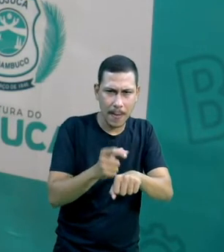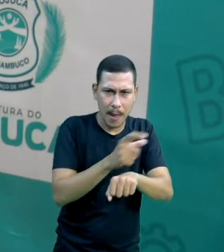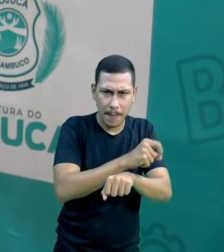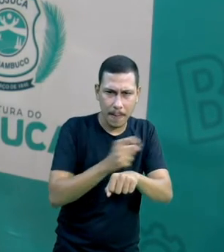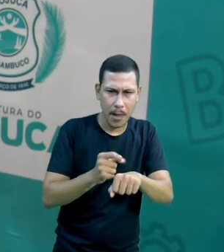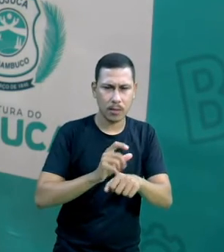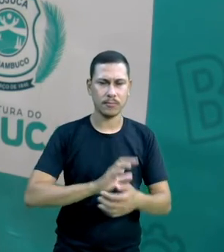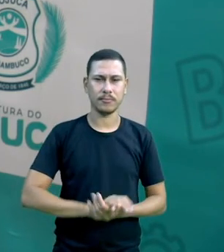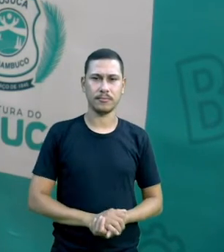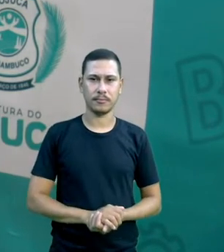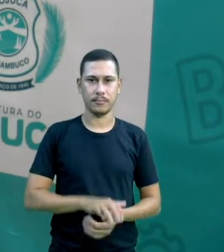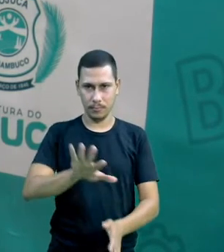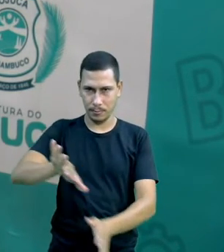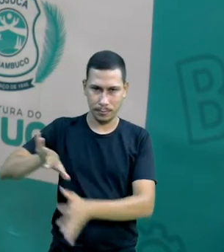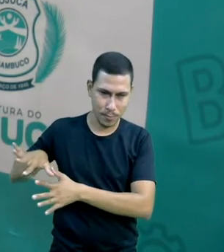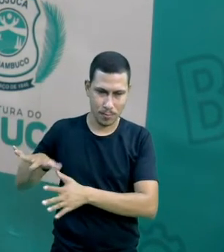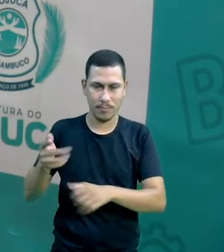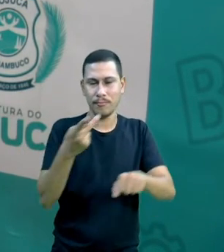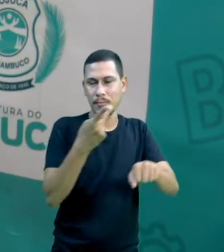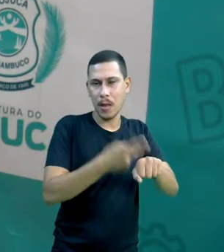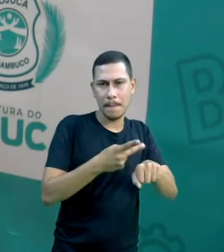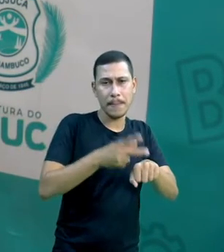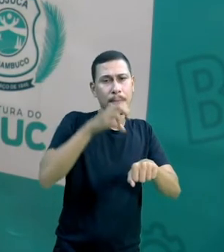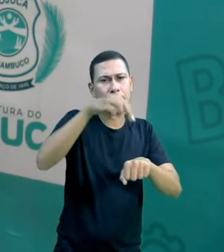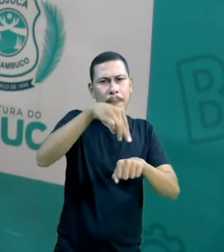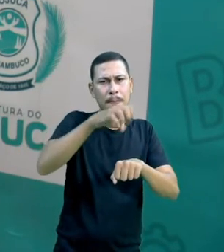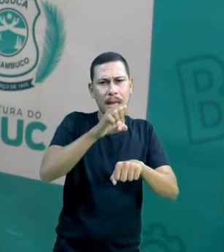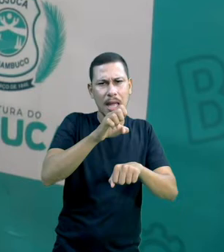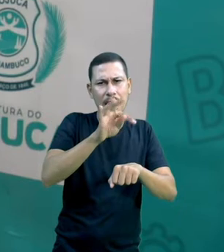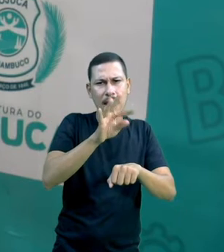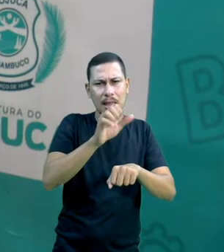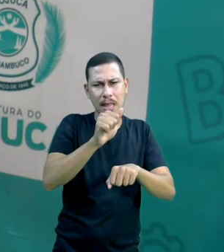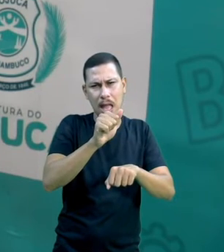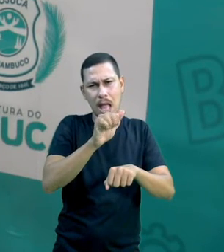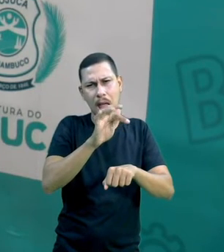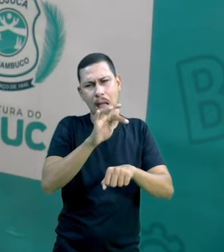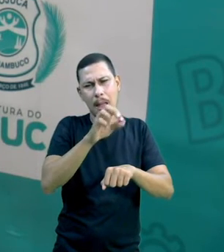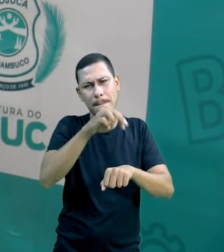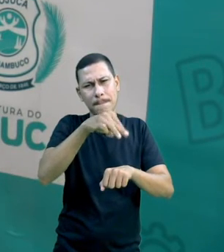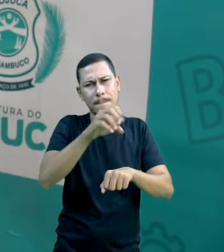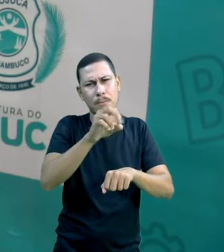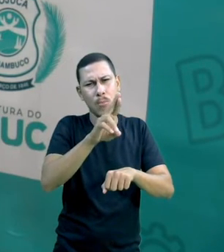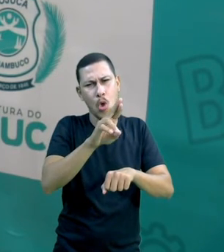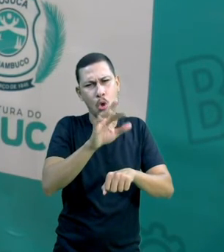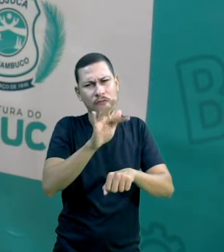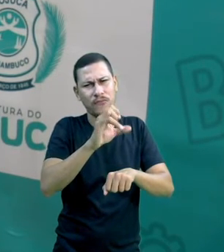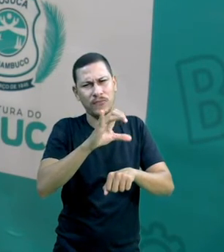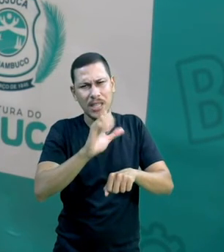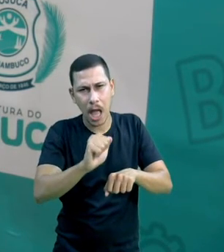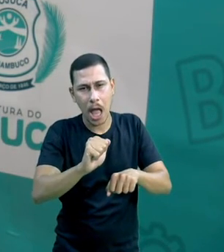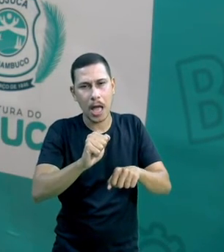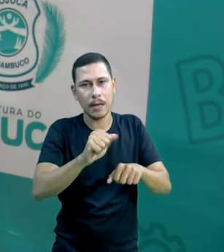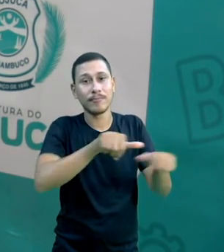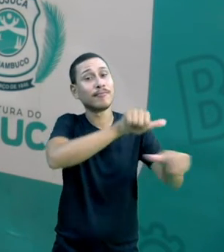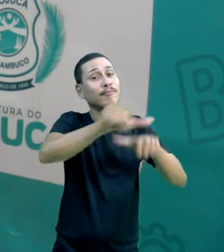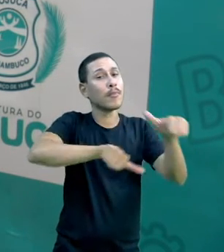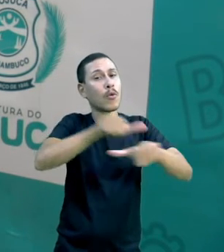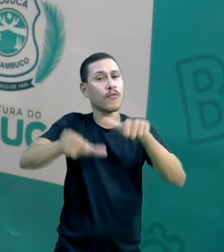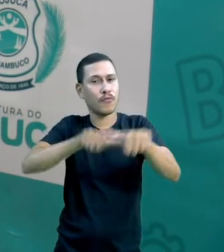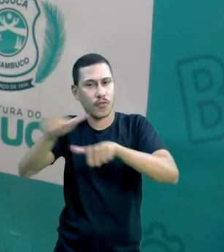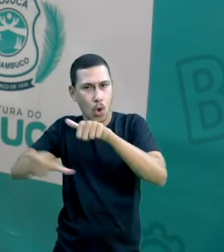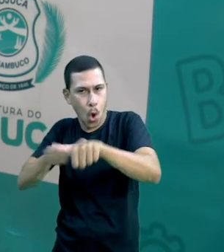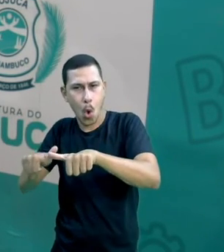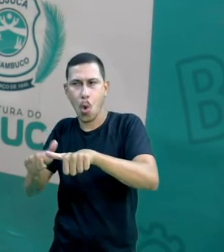Por último, eu tenho uma rocha metamórfica. O que é uma rocha metamórfica? É aquela que se modificou por um excesso